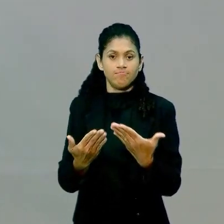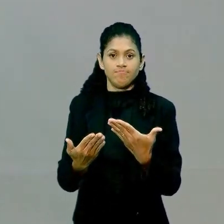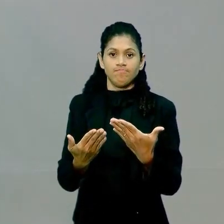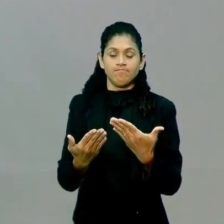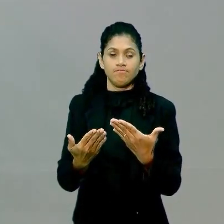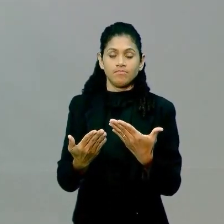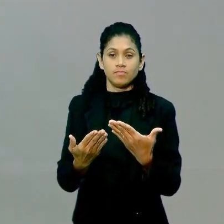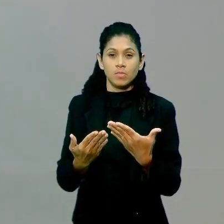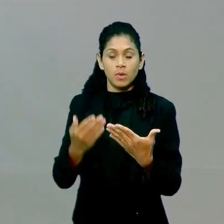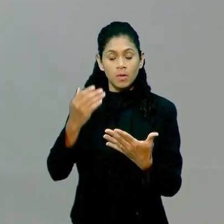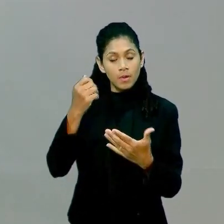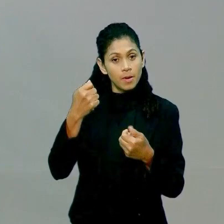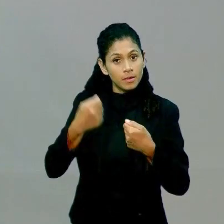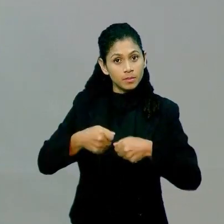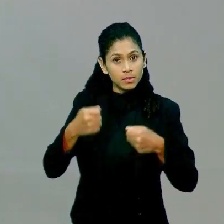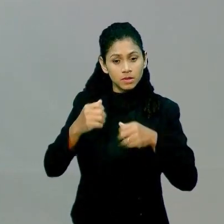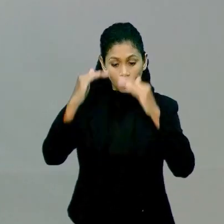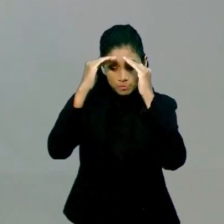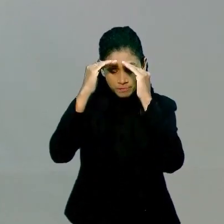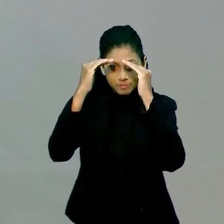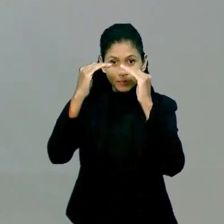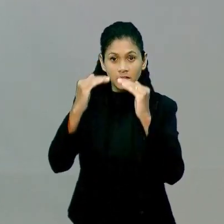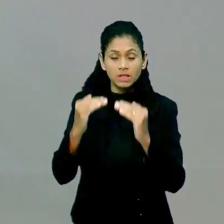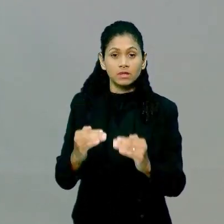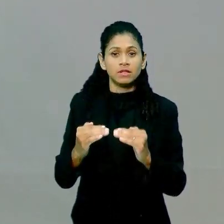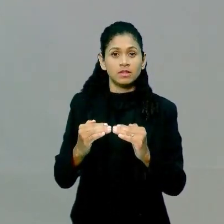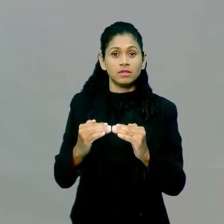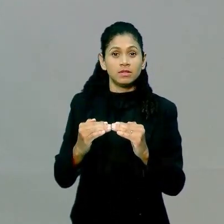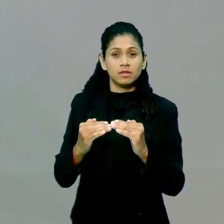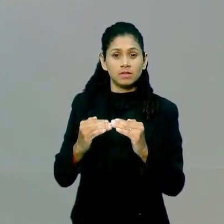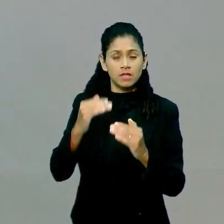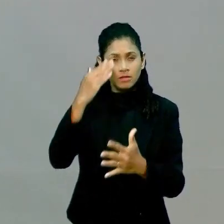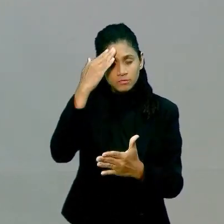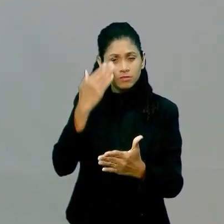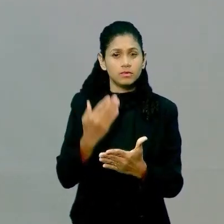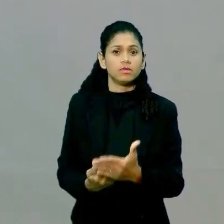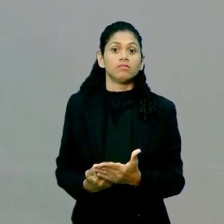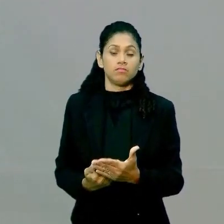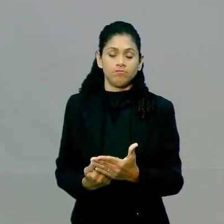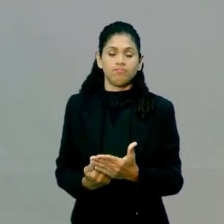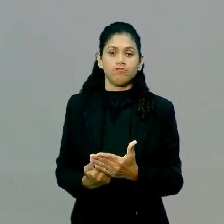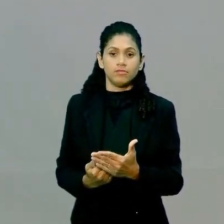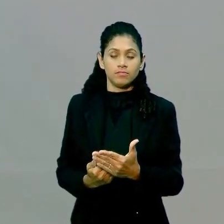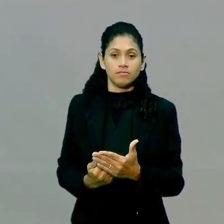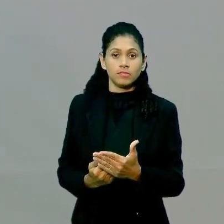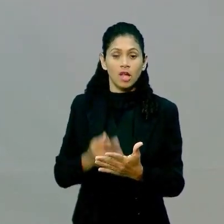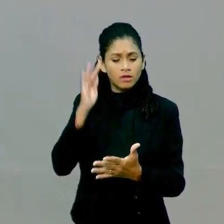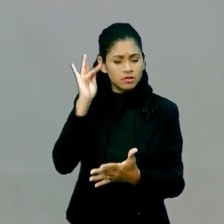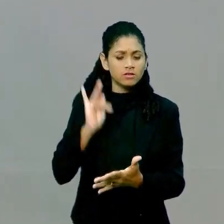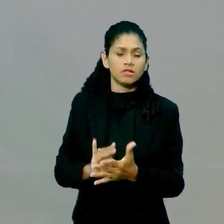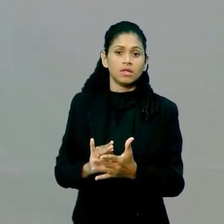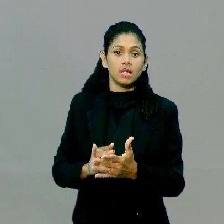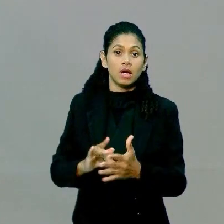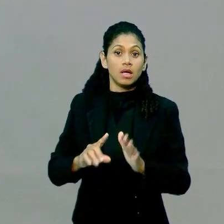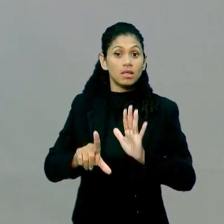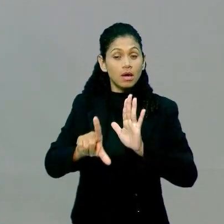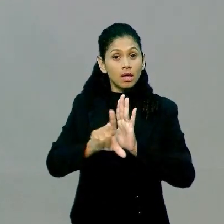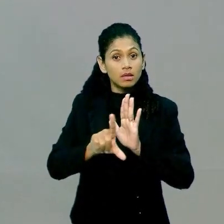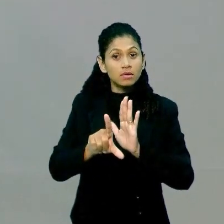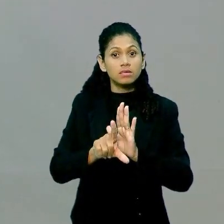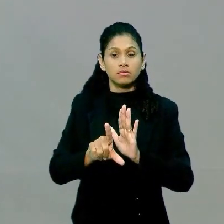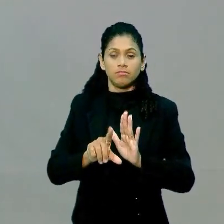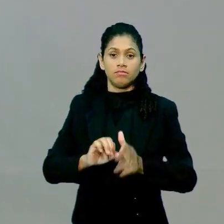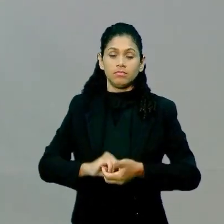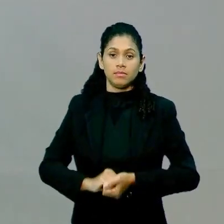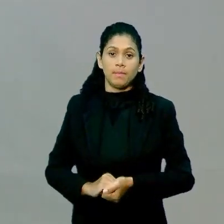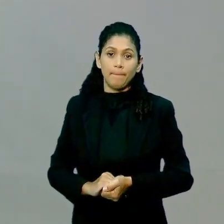Obedecer rigorosamente a lei de Lavoisier. Então, a massa do reagente ela deve ser igual à massa do produto. Isso é balancear.